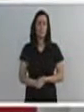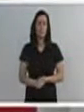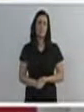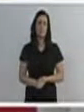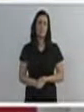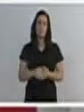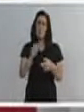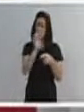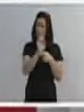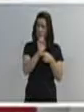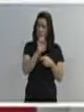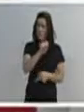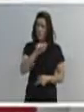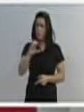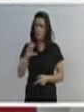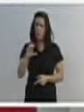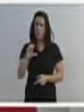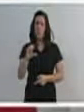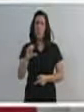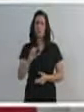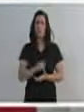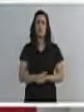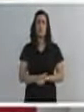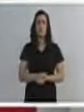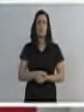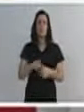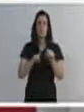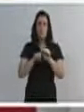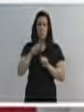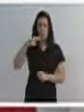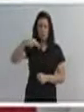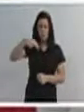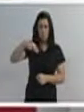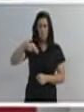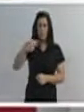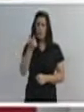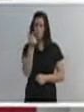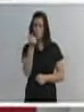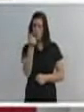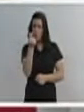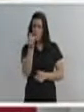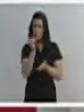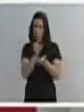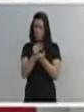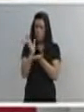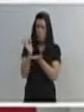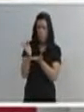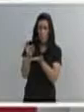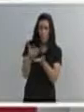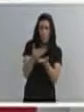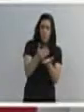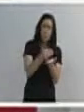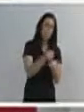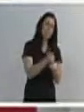pouco, mas o Jean é um cara que a gente vê sempre por aí na luta. E estive na presença do governador hoje com a imprensa.